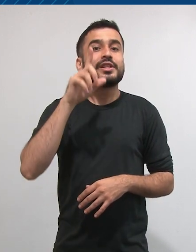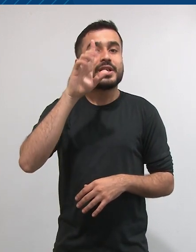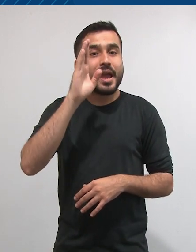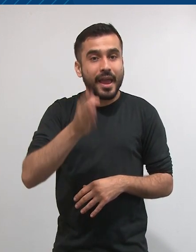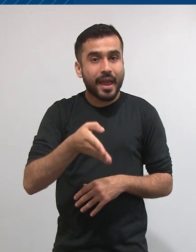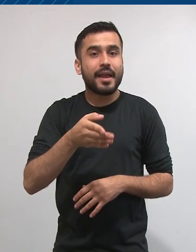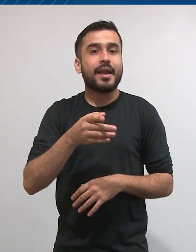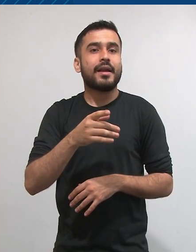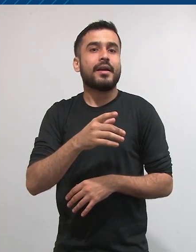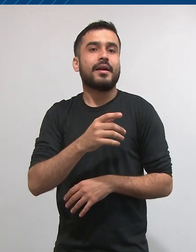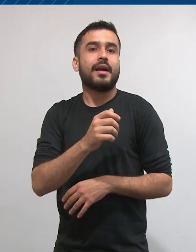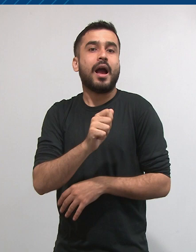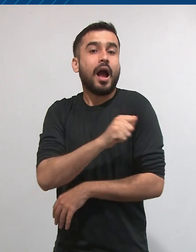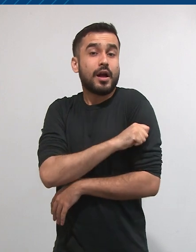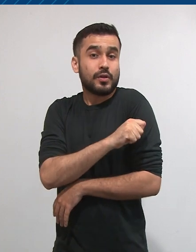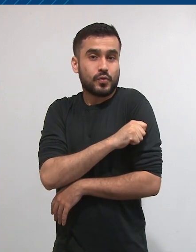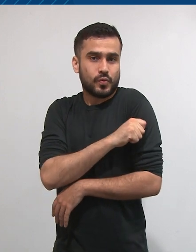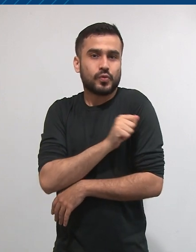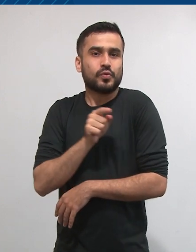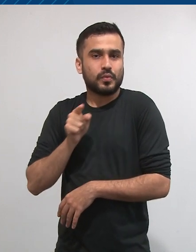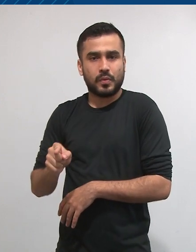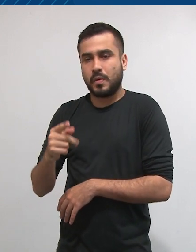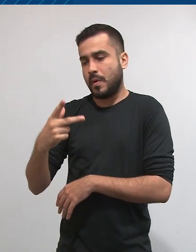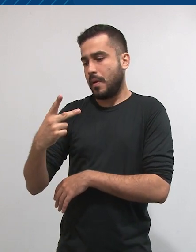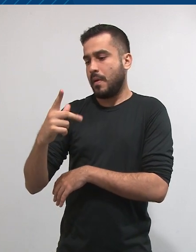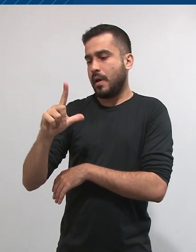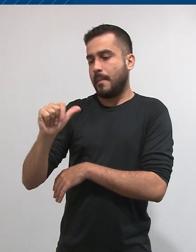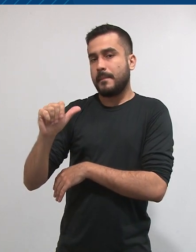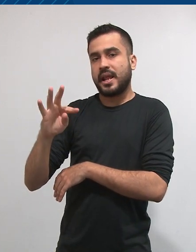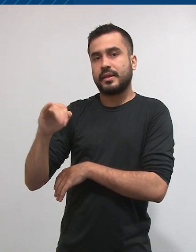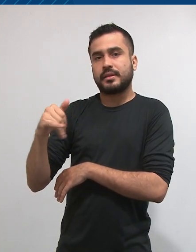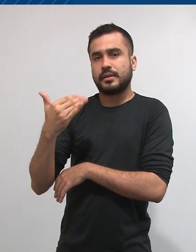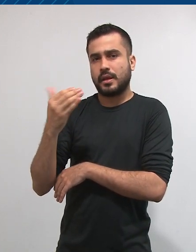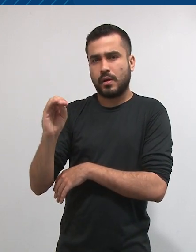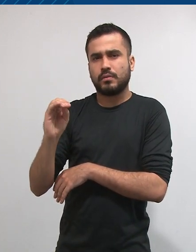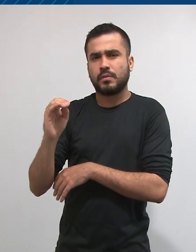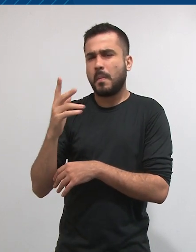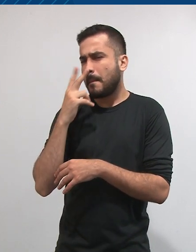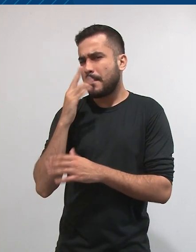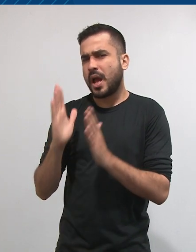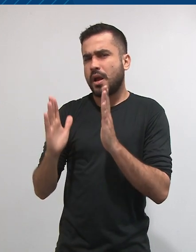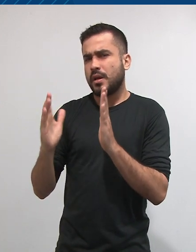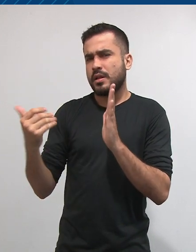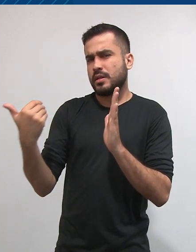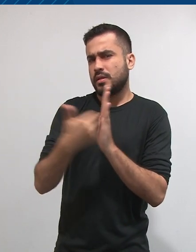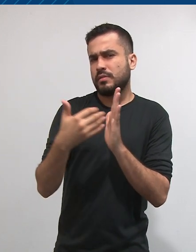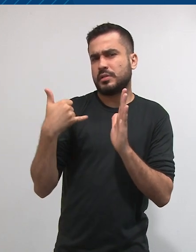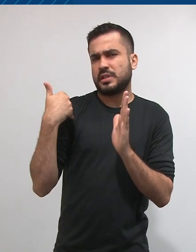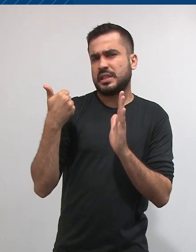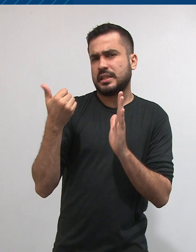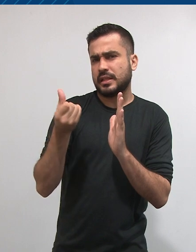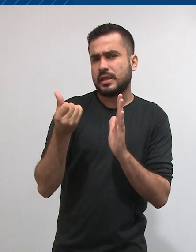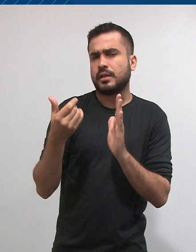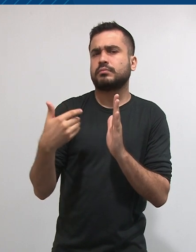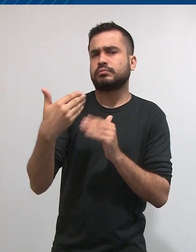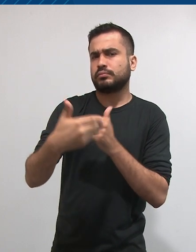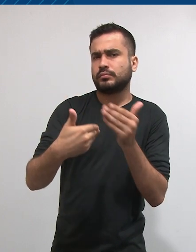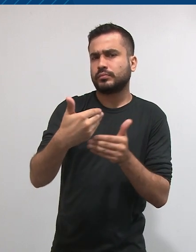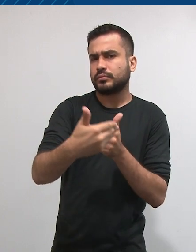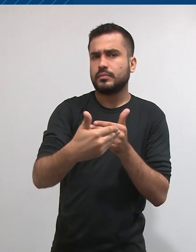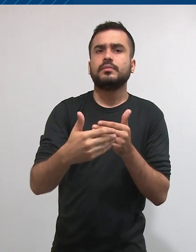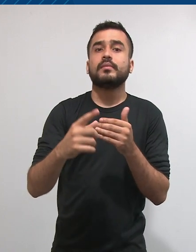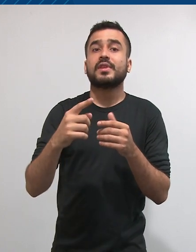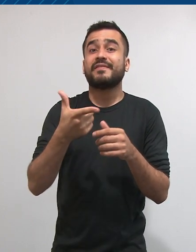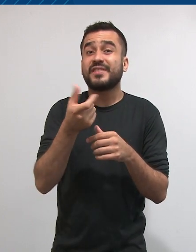de Platão. Começou lá assim por volta de uns 16 anos, ficou durante 20 anos até a morte de Platão. Aí